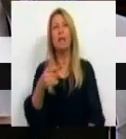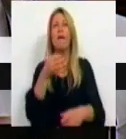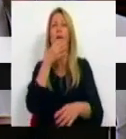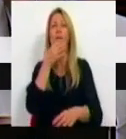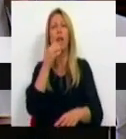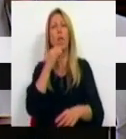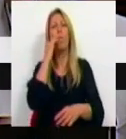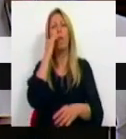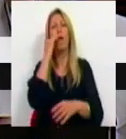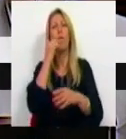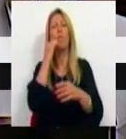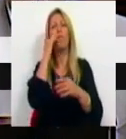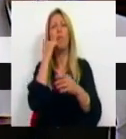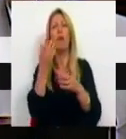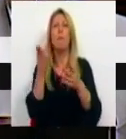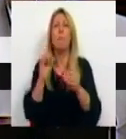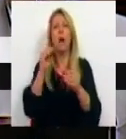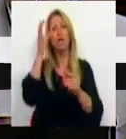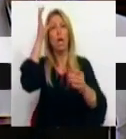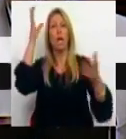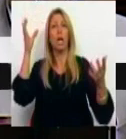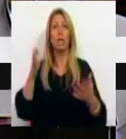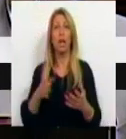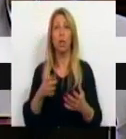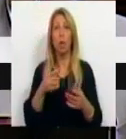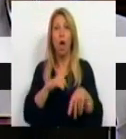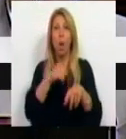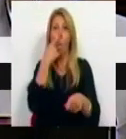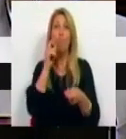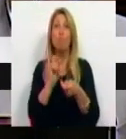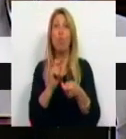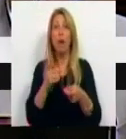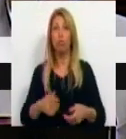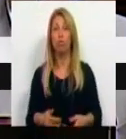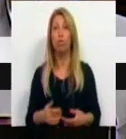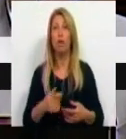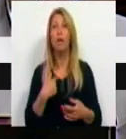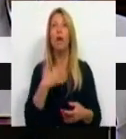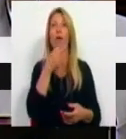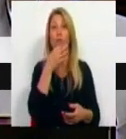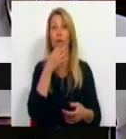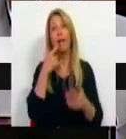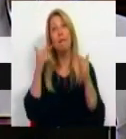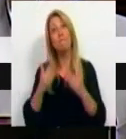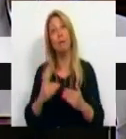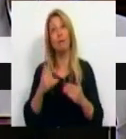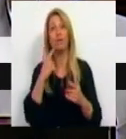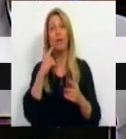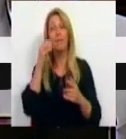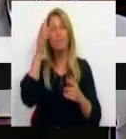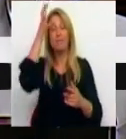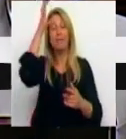mais intelectual, digamos, o Memento, eu já lhe tinha chamado um menos intelectual, que era o filme da Dory, o peixinho que perde a